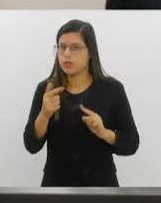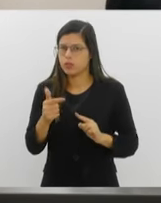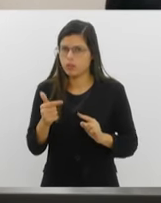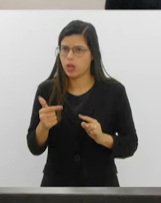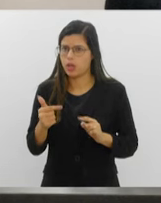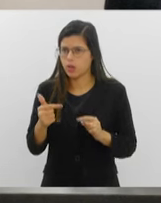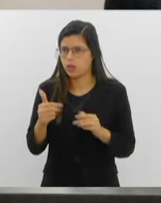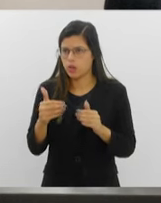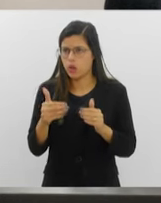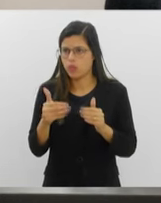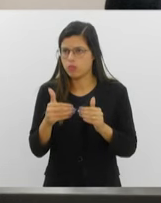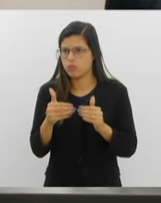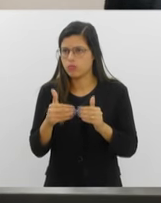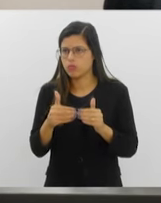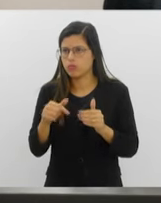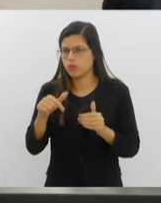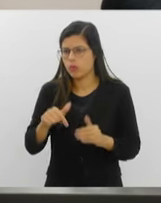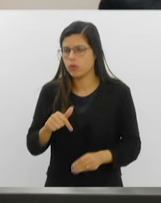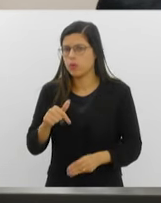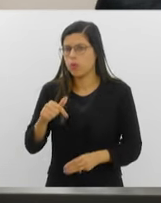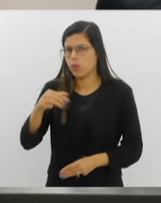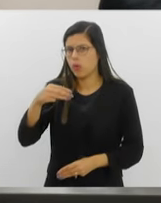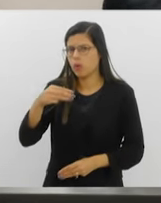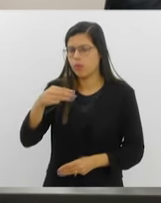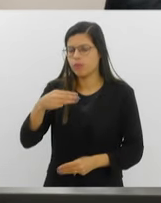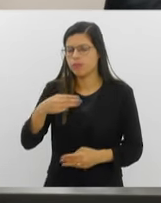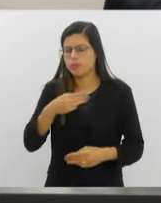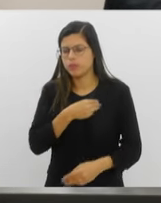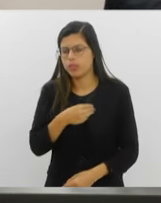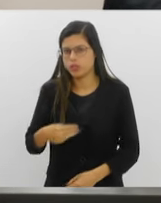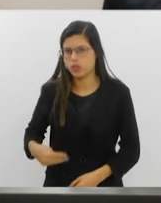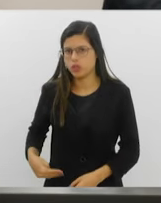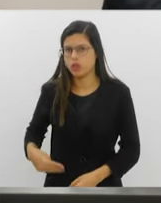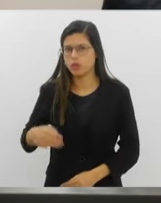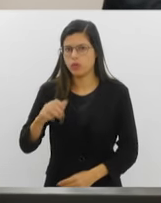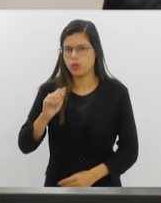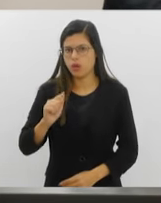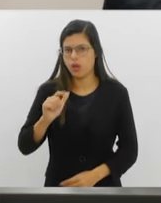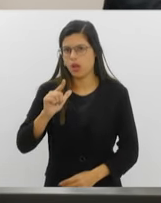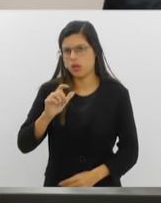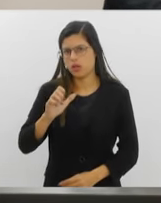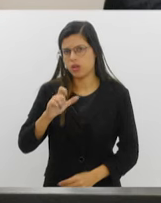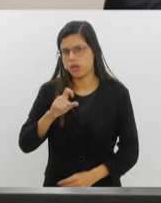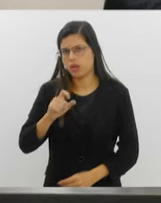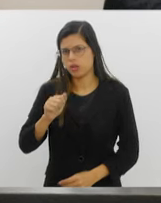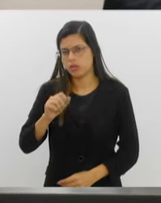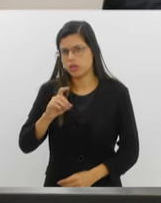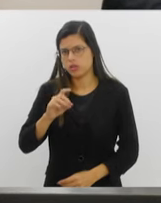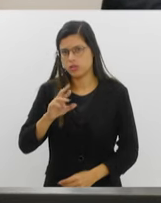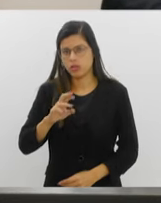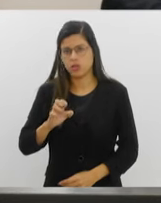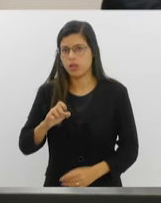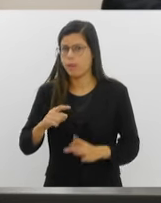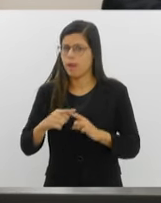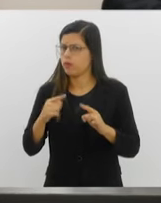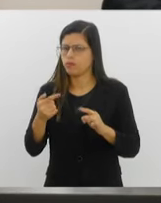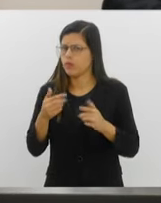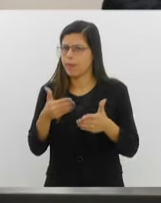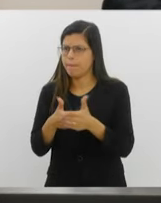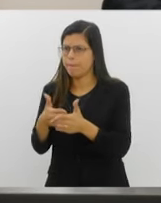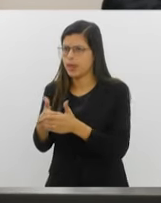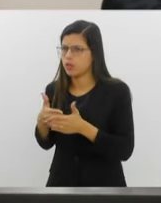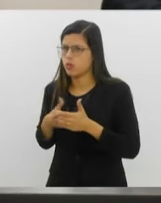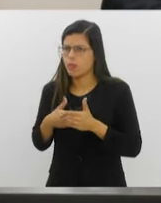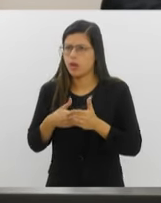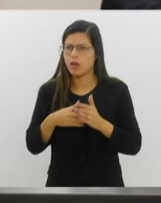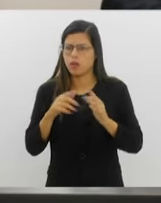relator aqui, ministro Alexandre de Moraes, não há qualquer impedimento para que as Assembleias Legislativas o façam. Ele